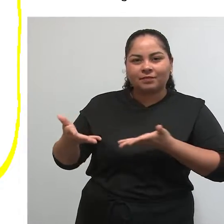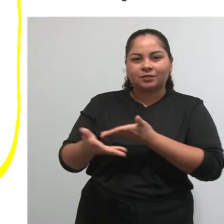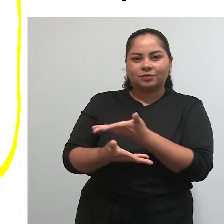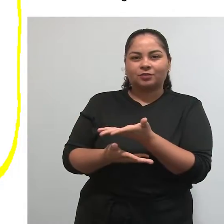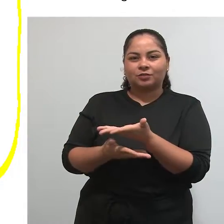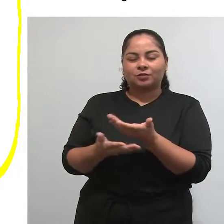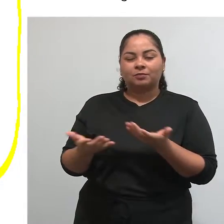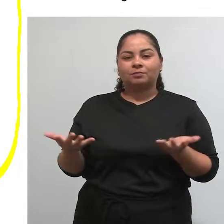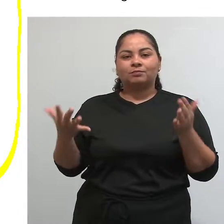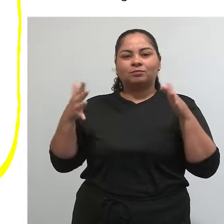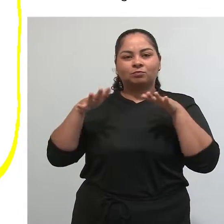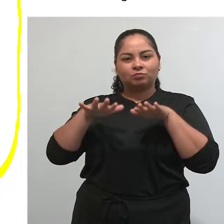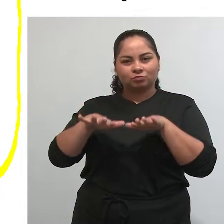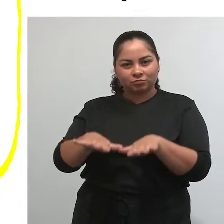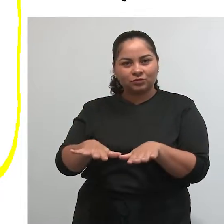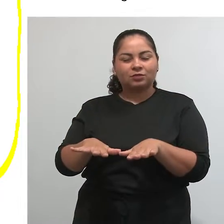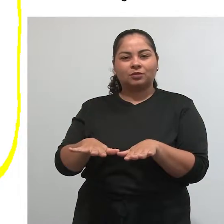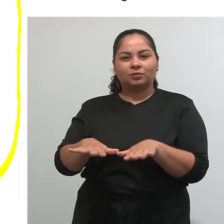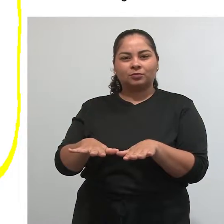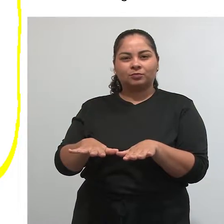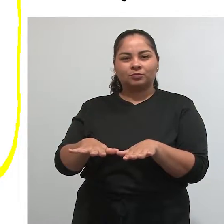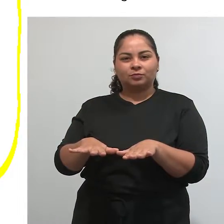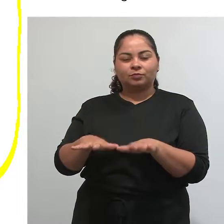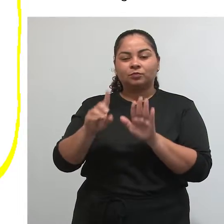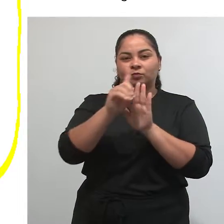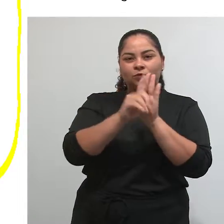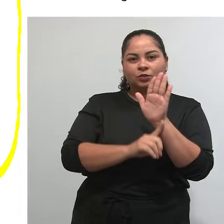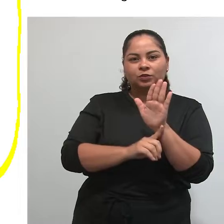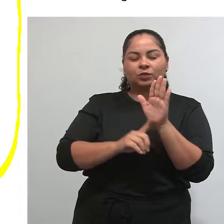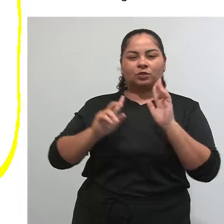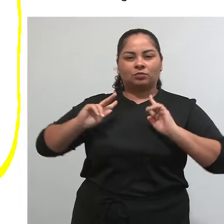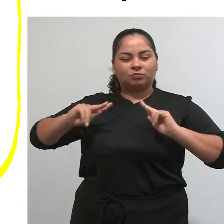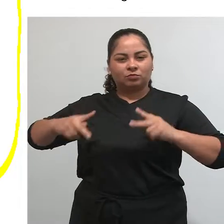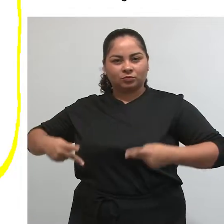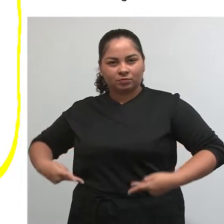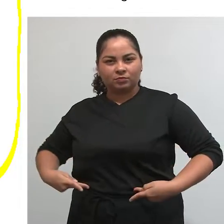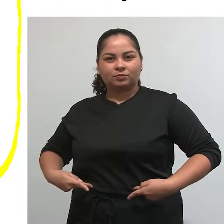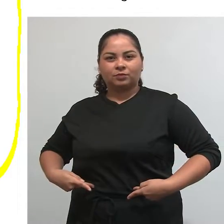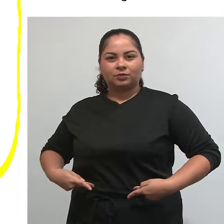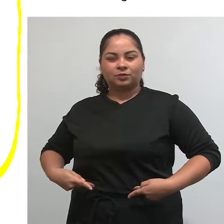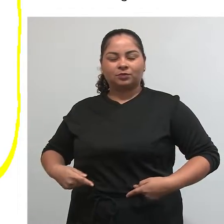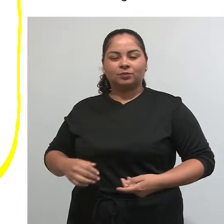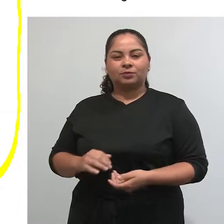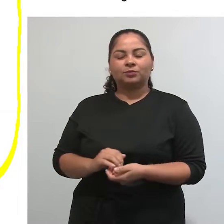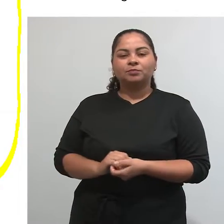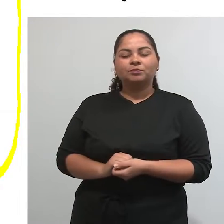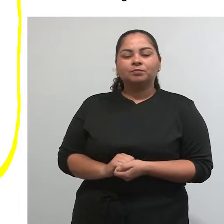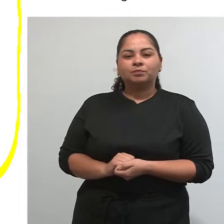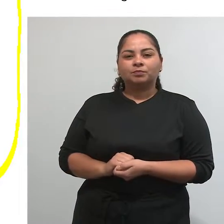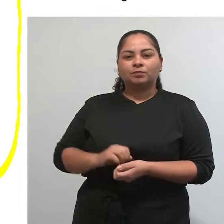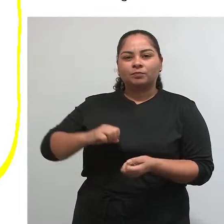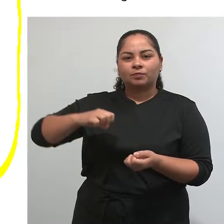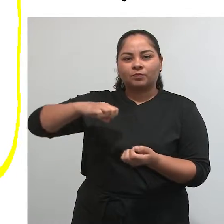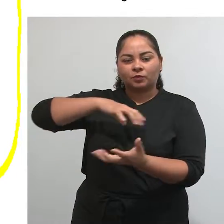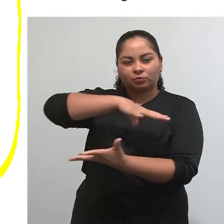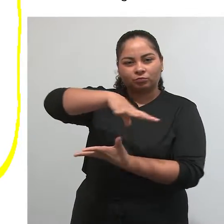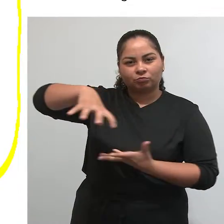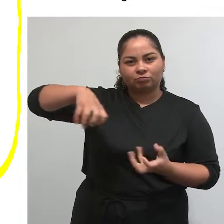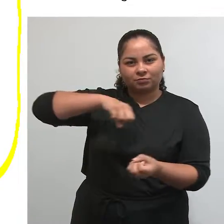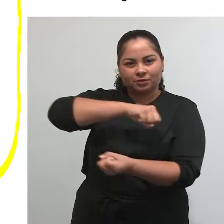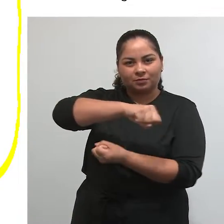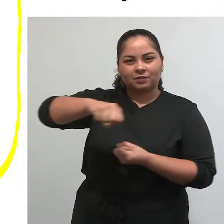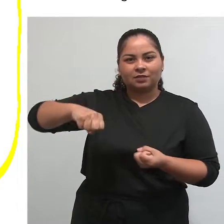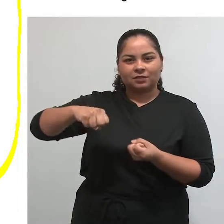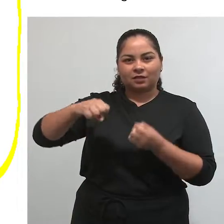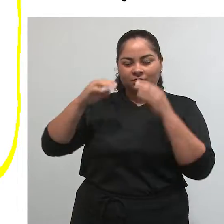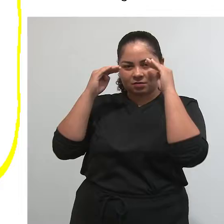inclusão, democracia, direitos humanos, superação de desigualdades, sustentabilidade, compreensão e respeito